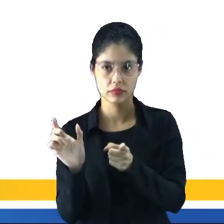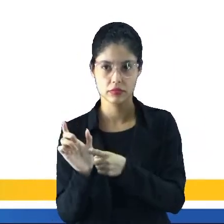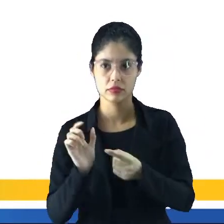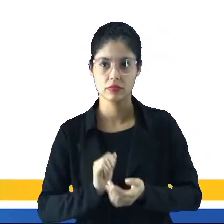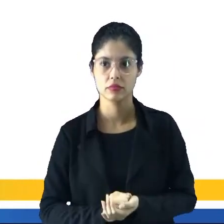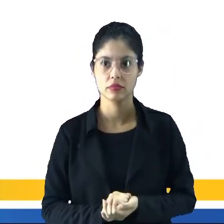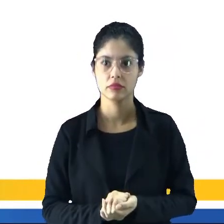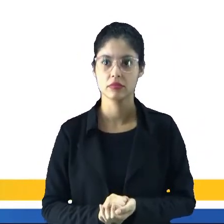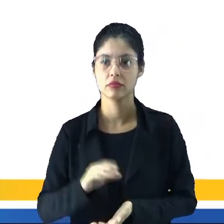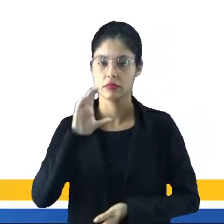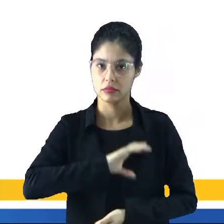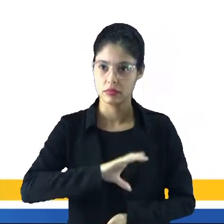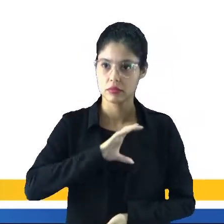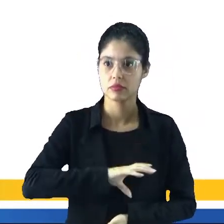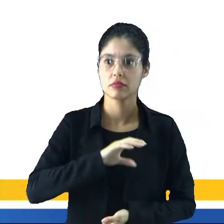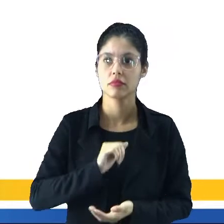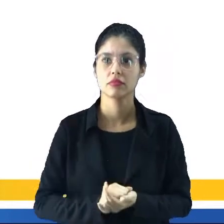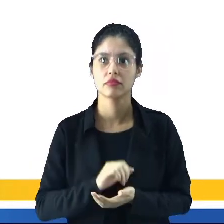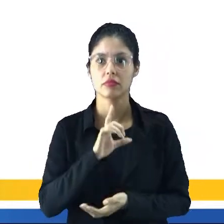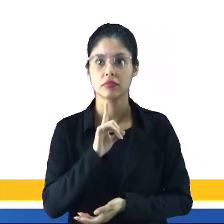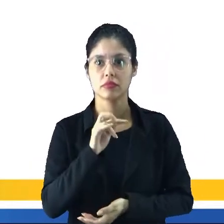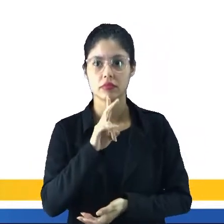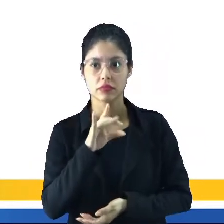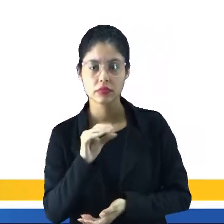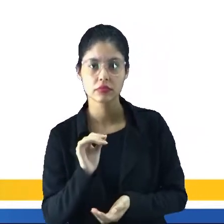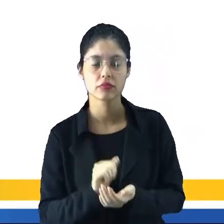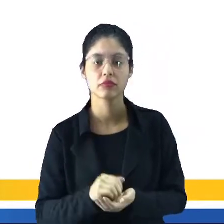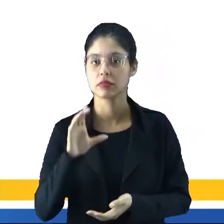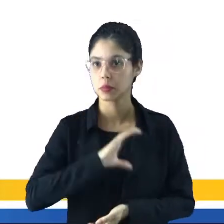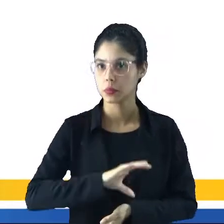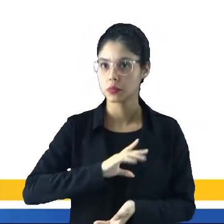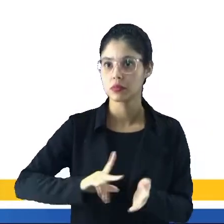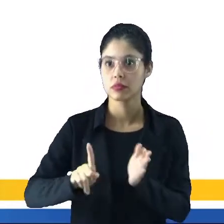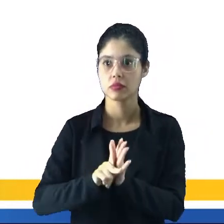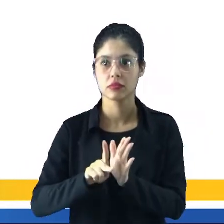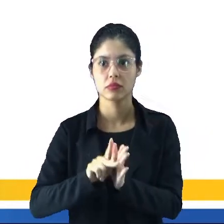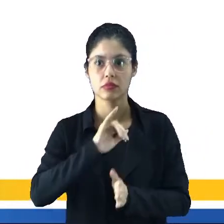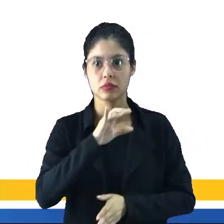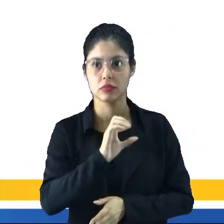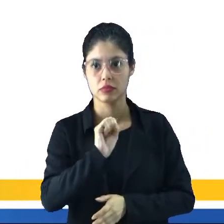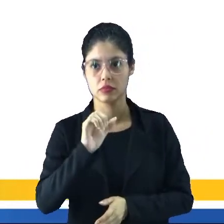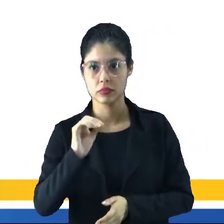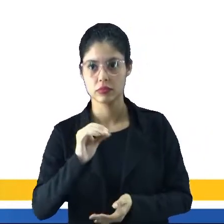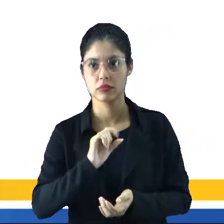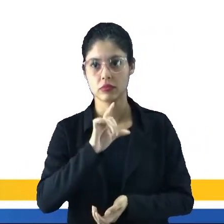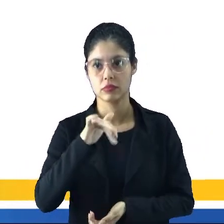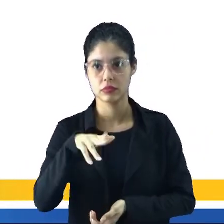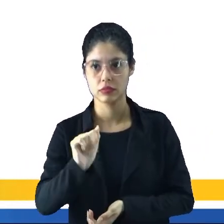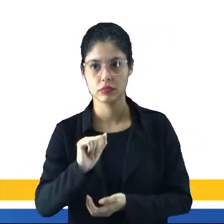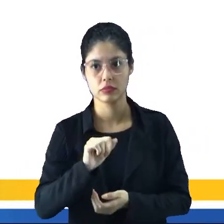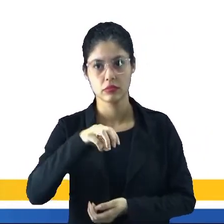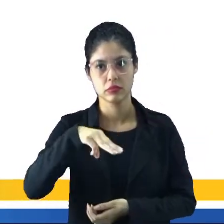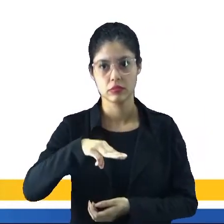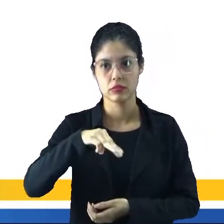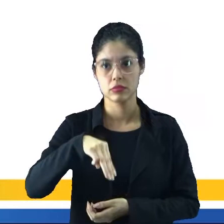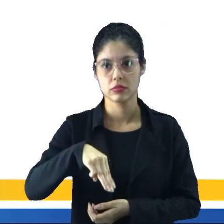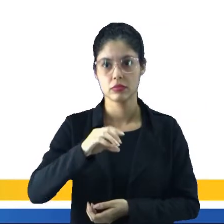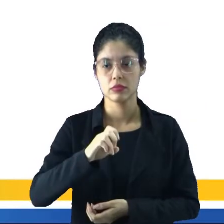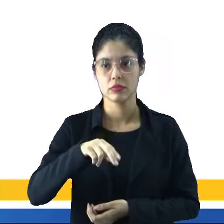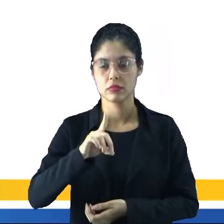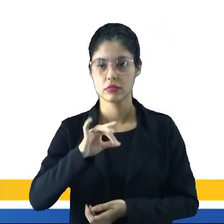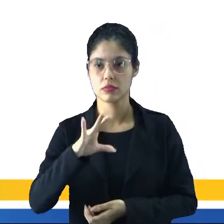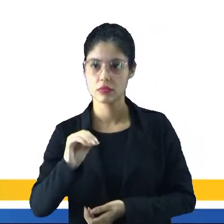palavras, tá em português, delétrio é uma palavra da língua portuguesa, jocoso, loquaz,